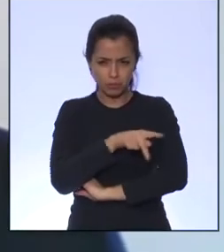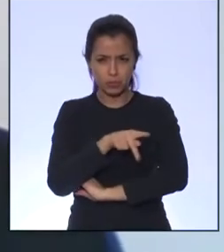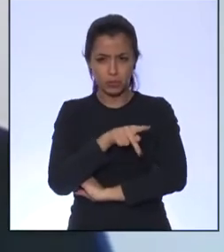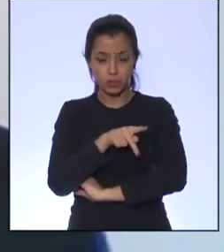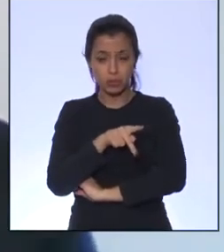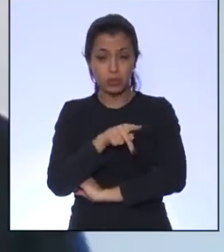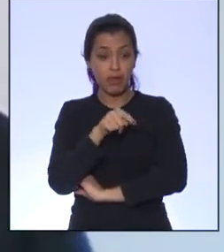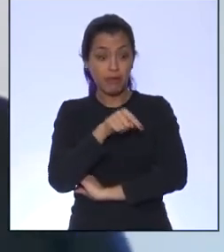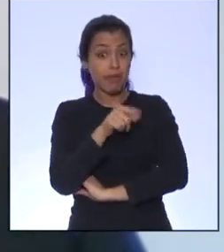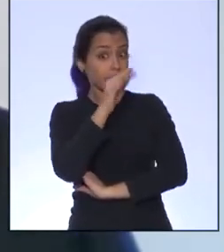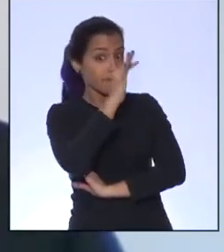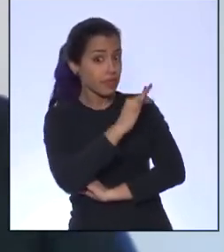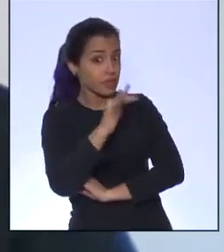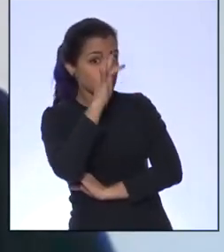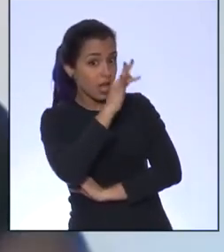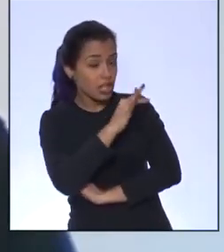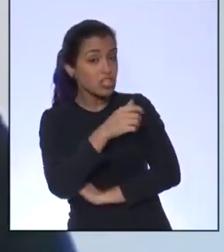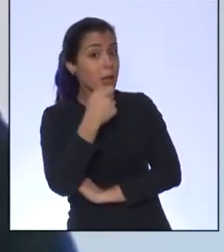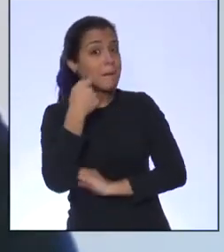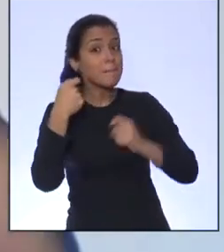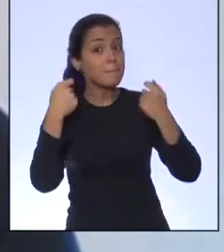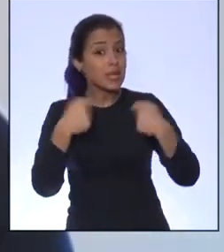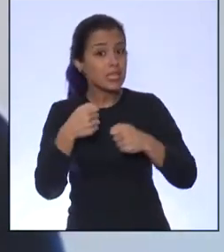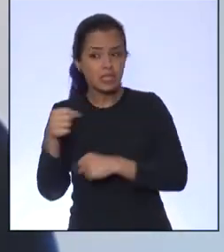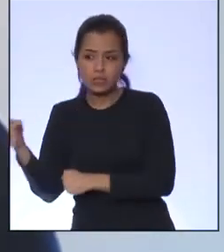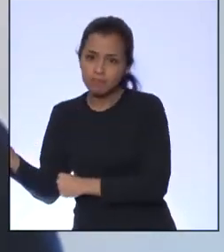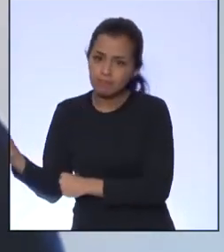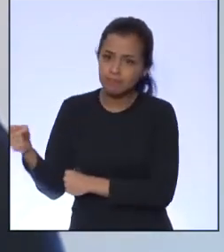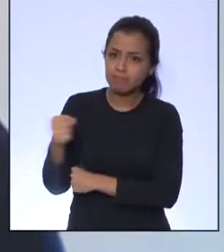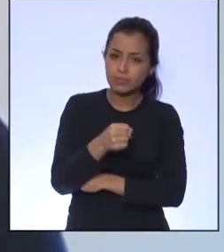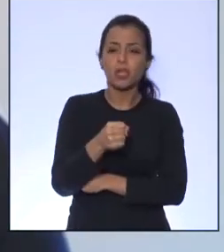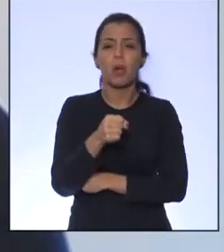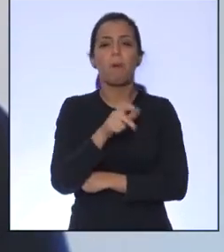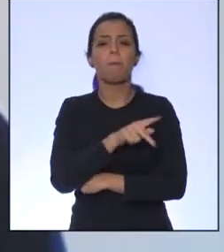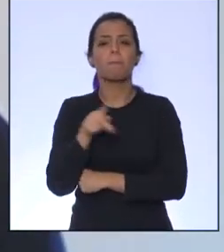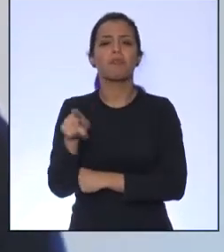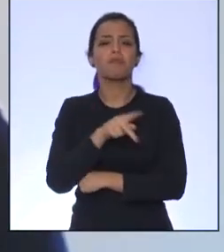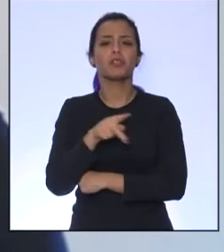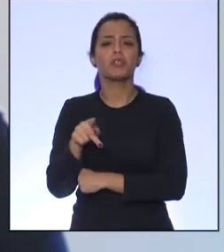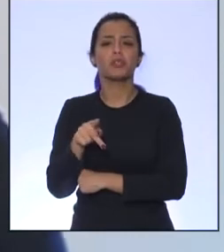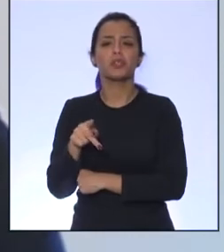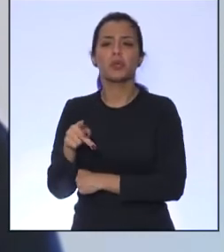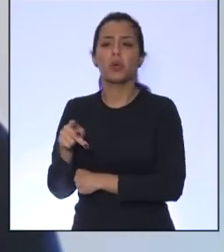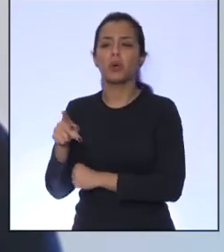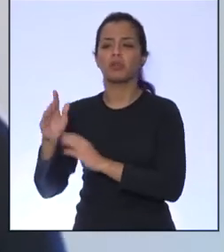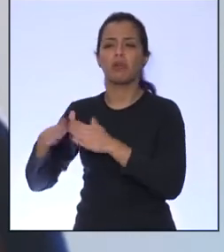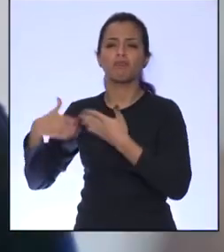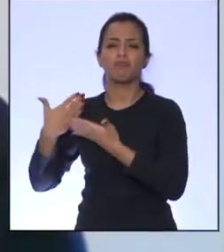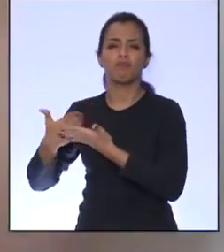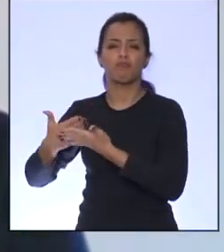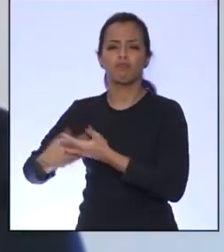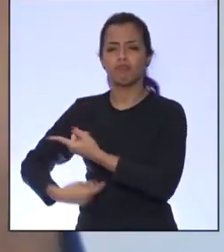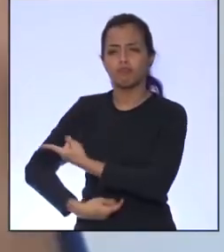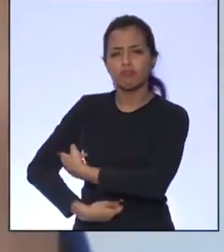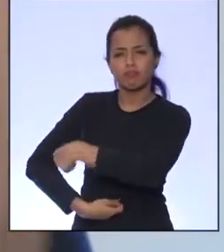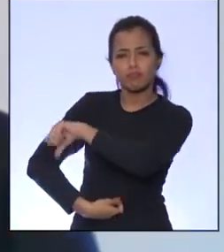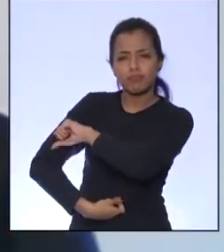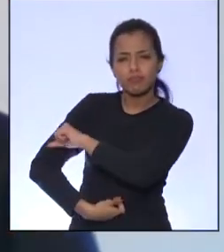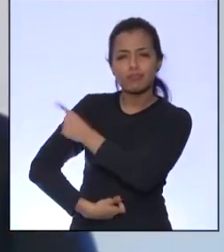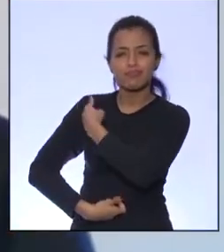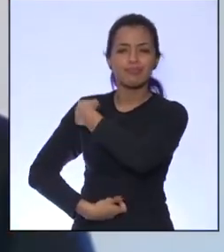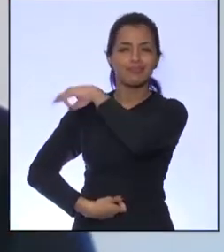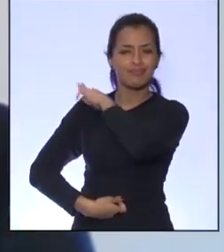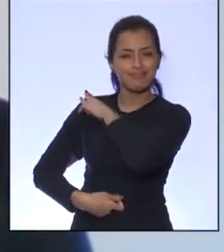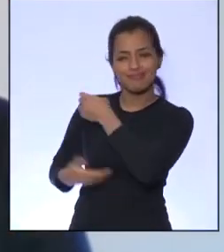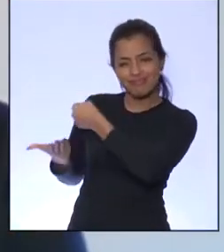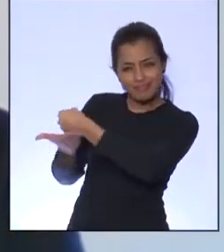que trazer o professor da educação básica para ajudar nesse processo de formação, para trazer o cheirinho da